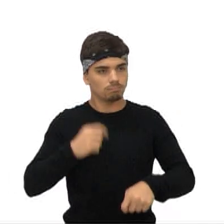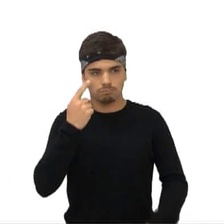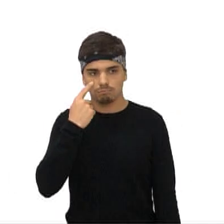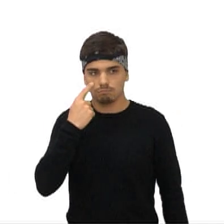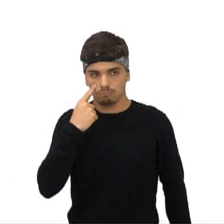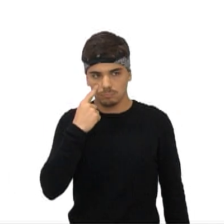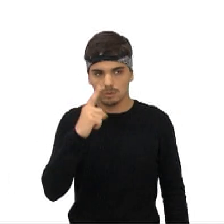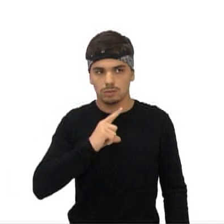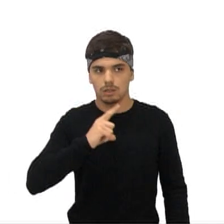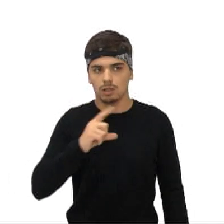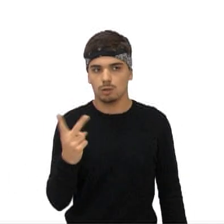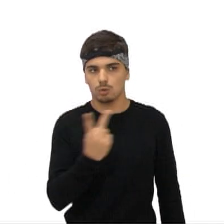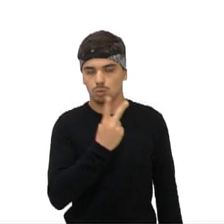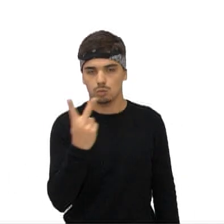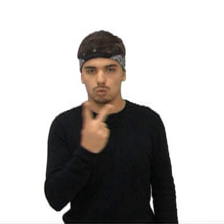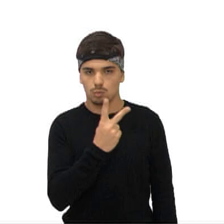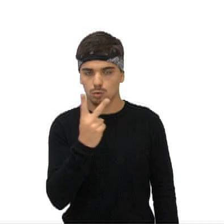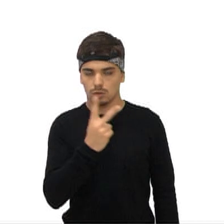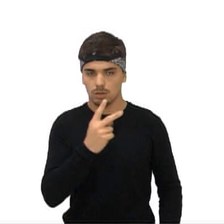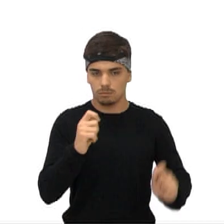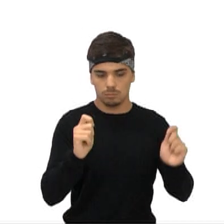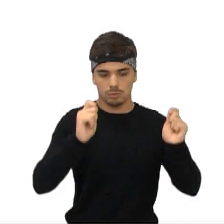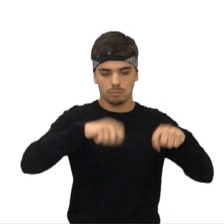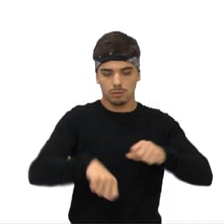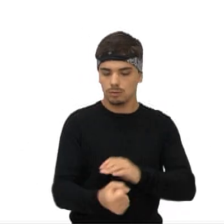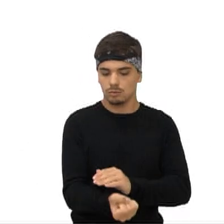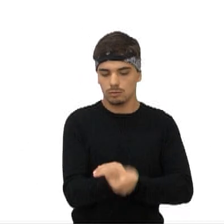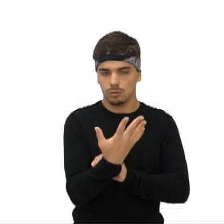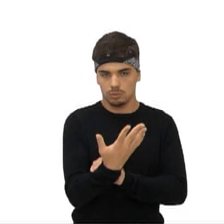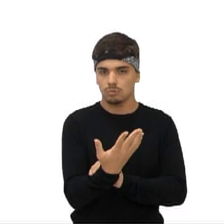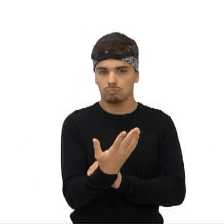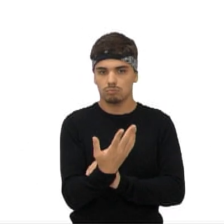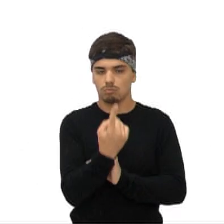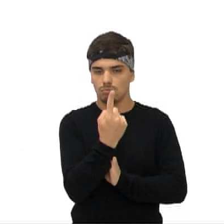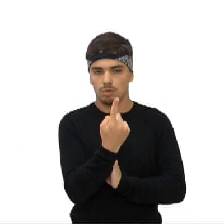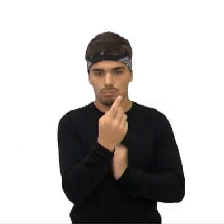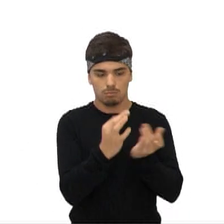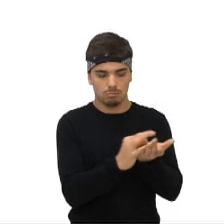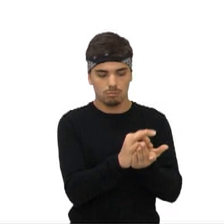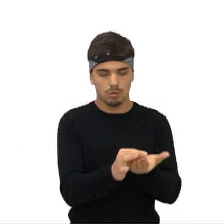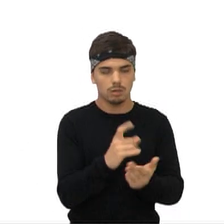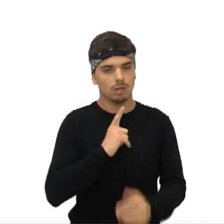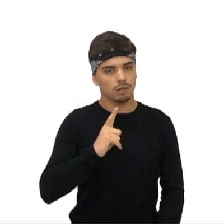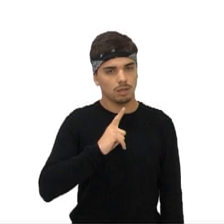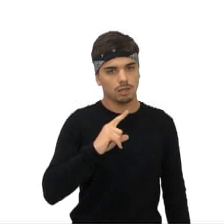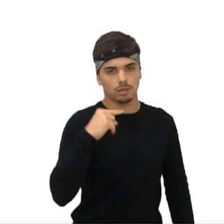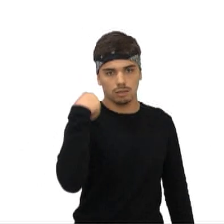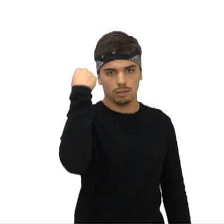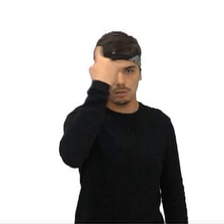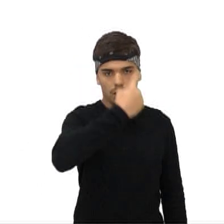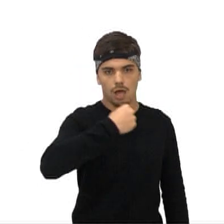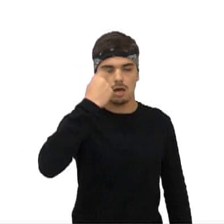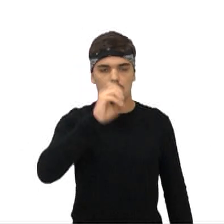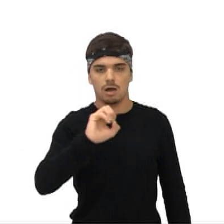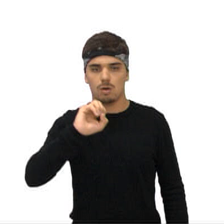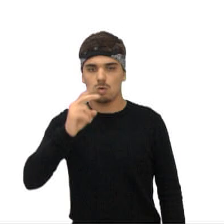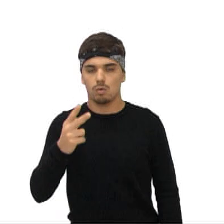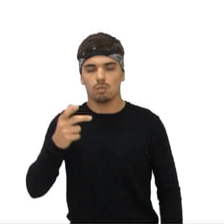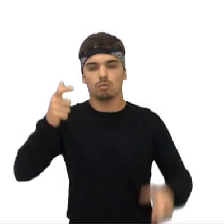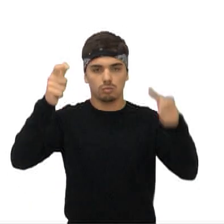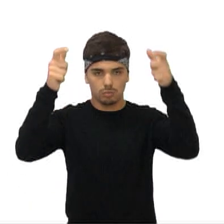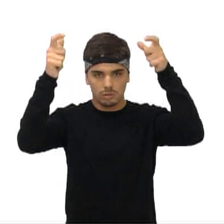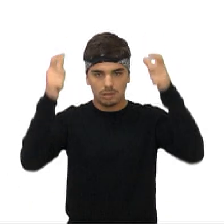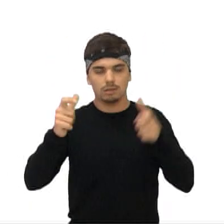2 possibilidades existentes ao lançar uma moeda, né? A gente já sabe que ele vai sair cara ou coroa. Se há